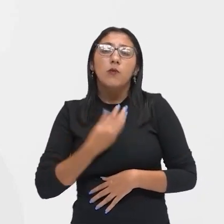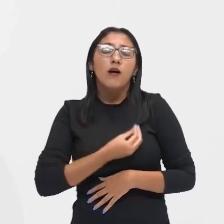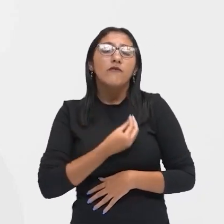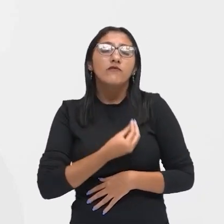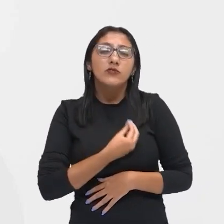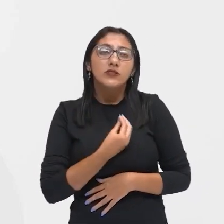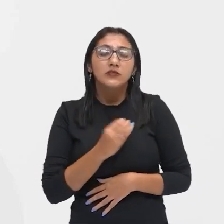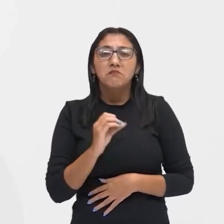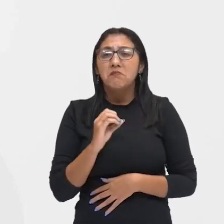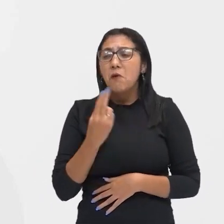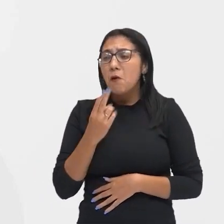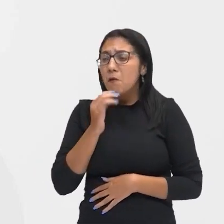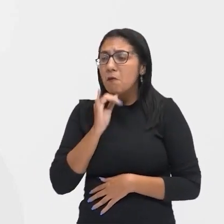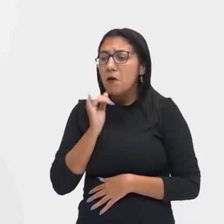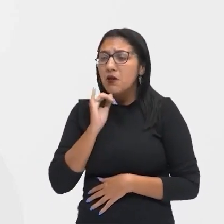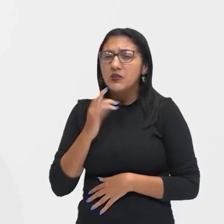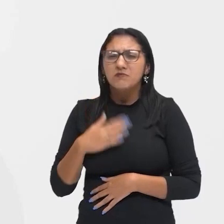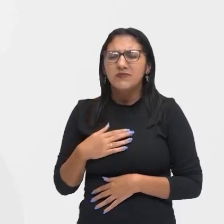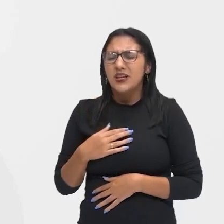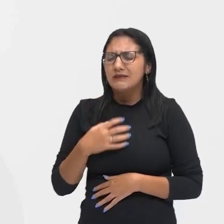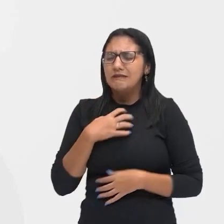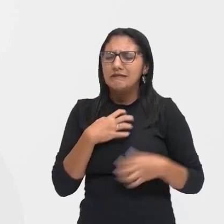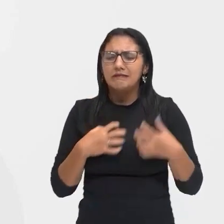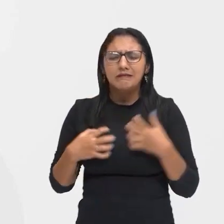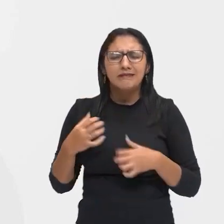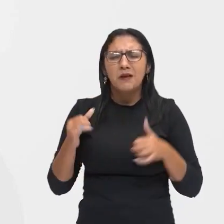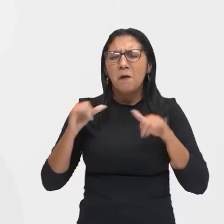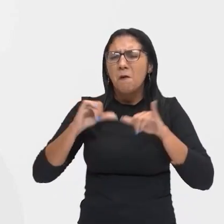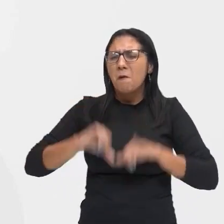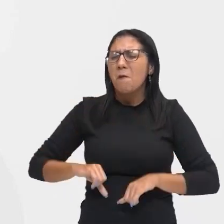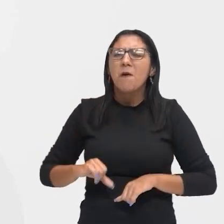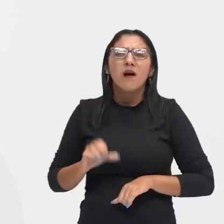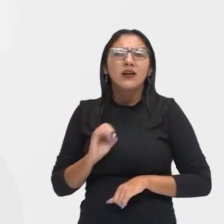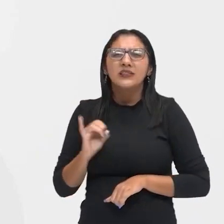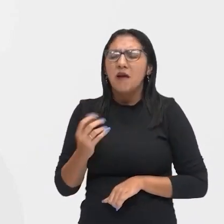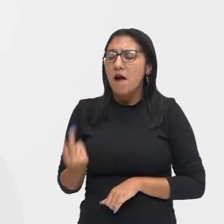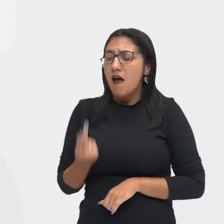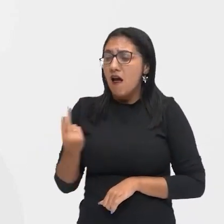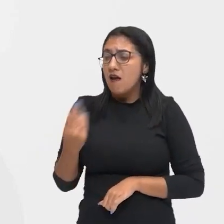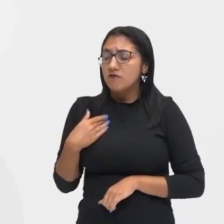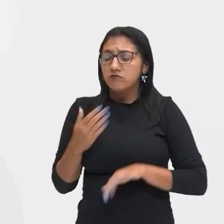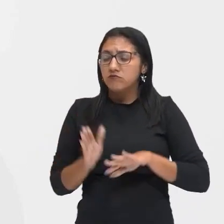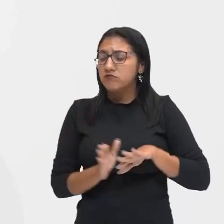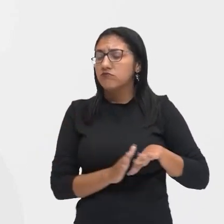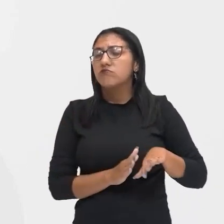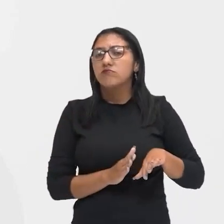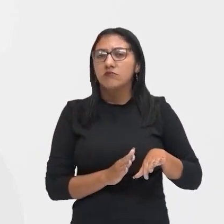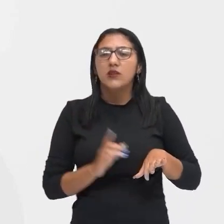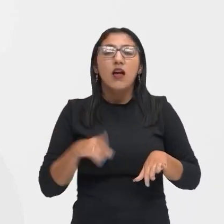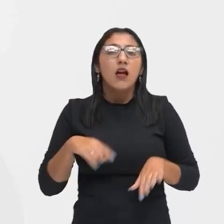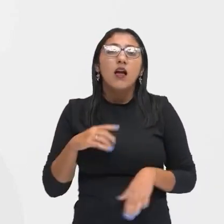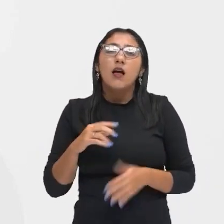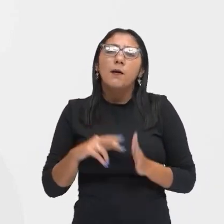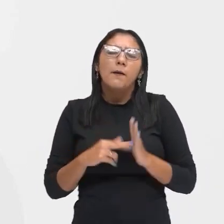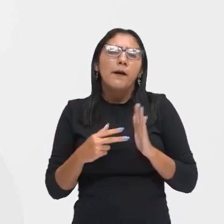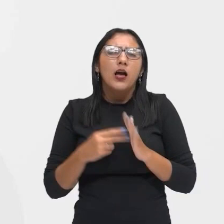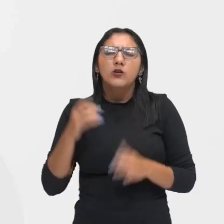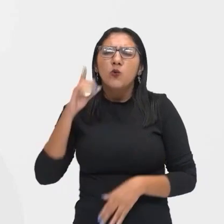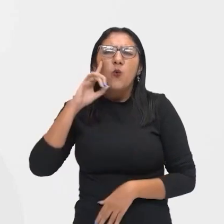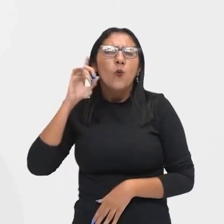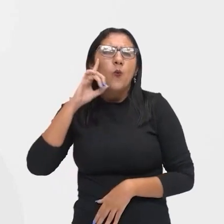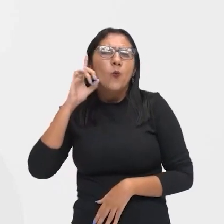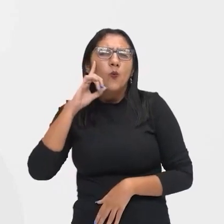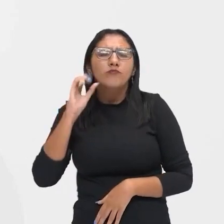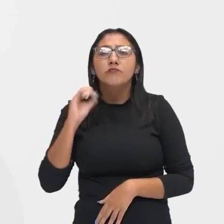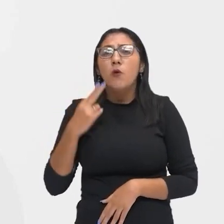sentir pior se não estiver. Isso se aplica tanto às decisões do dia a dia quanto às escolhas de